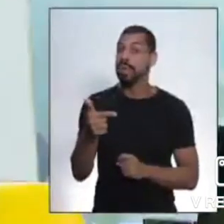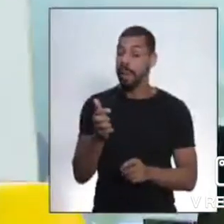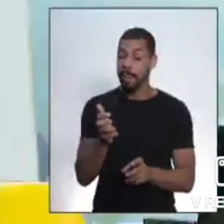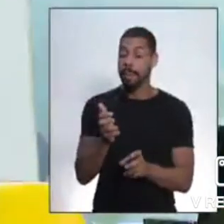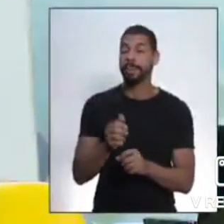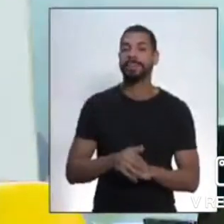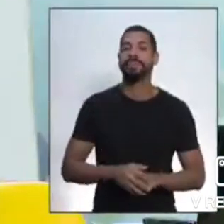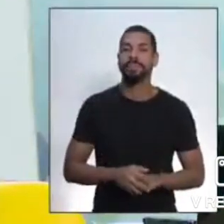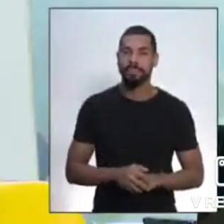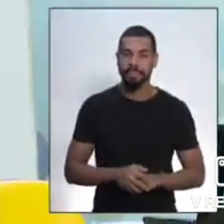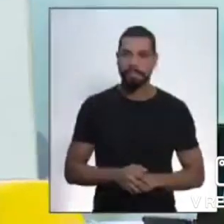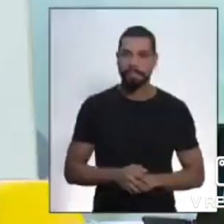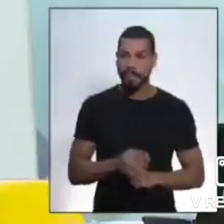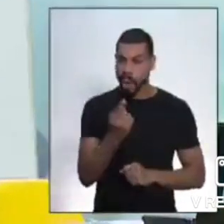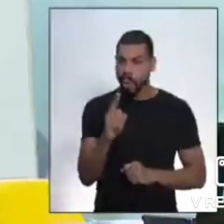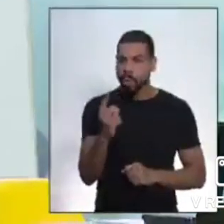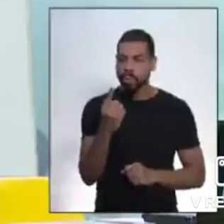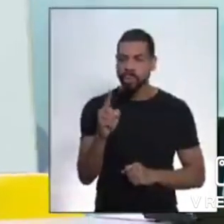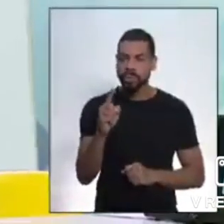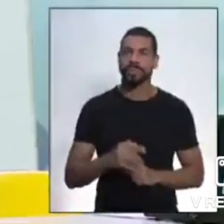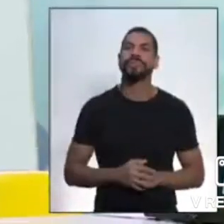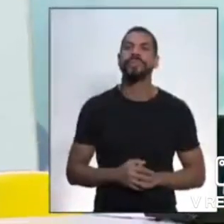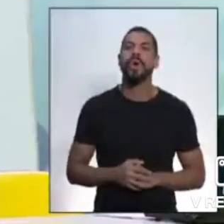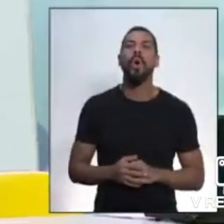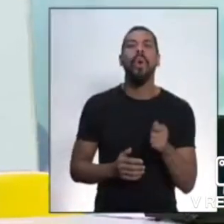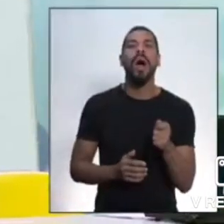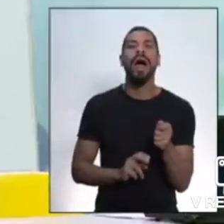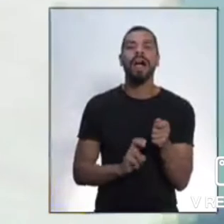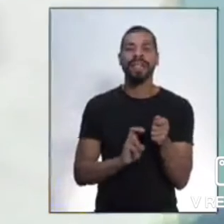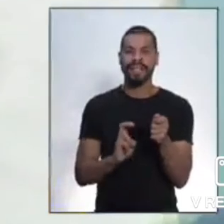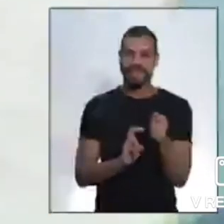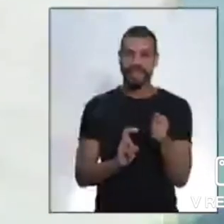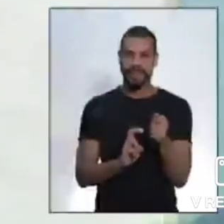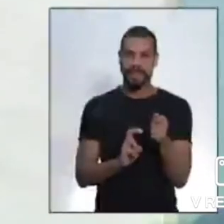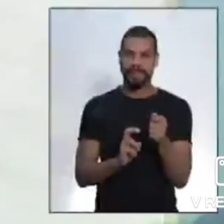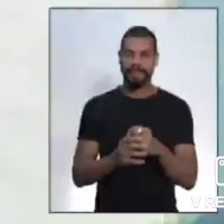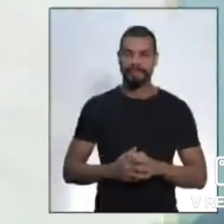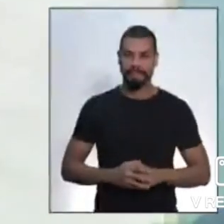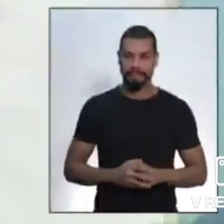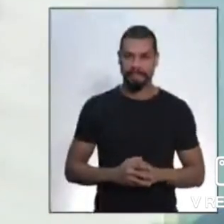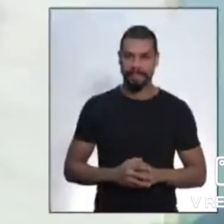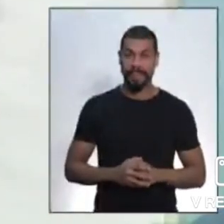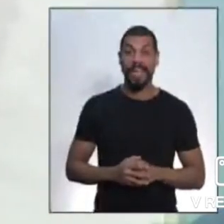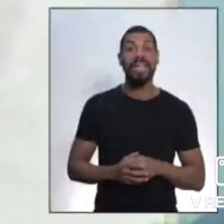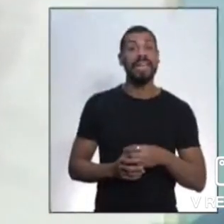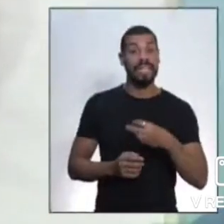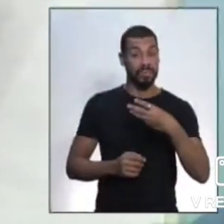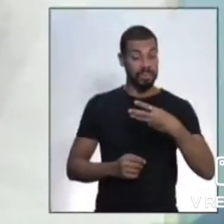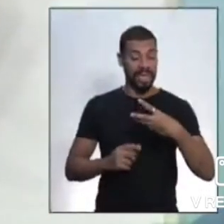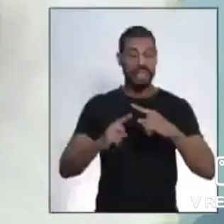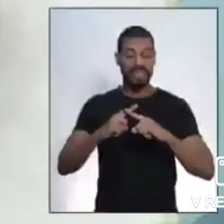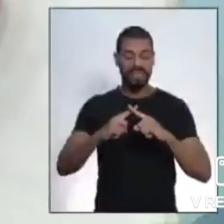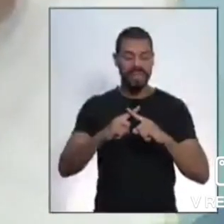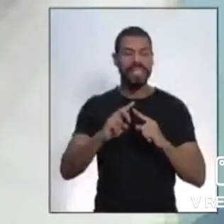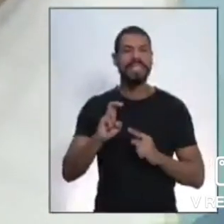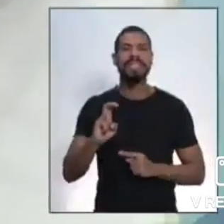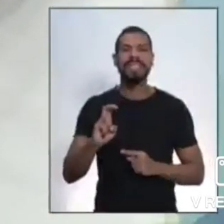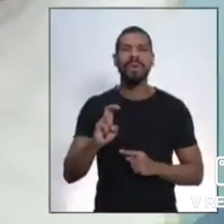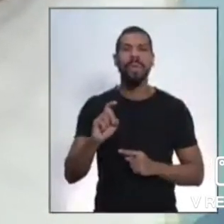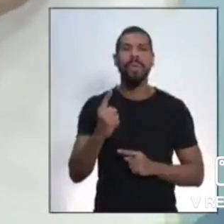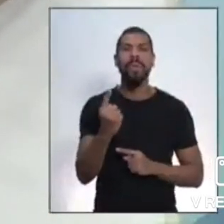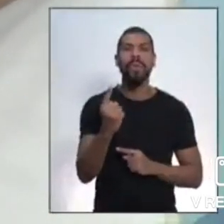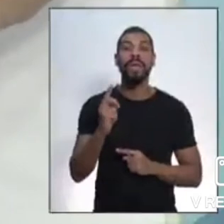12. E por último, meu A5. Então, 3 vezes 5,